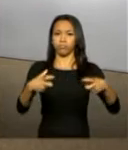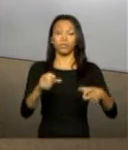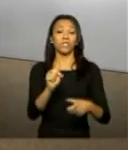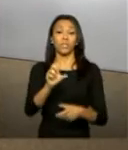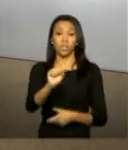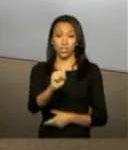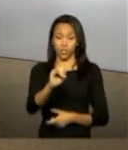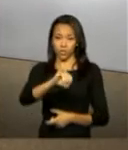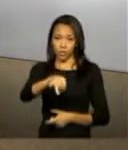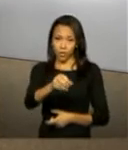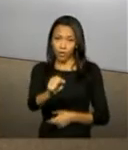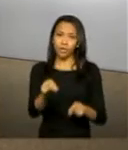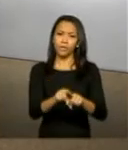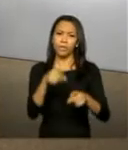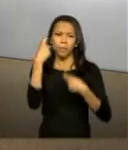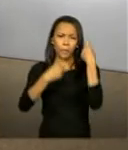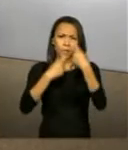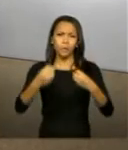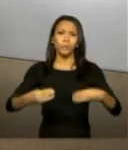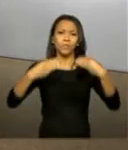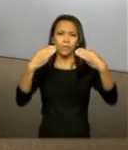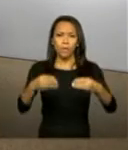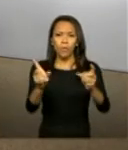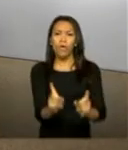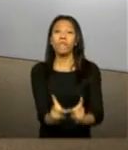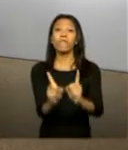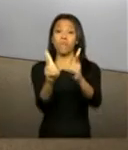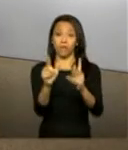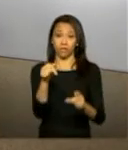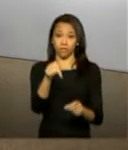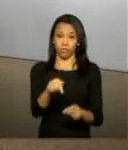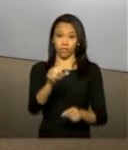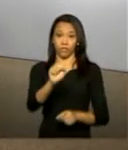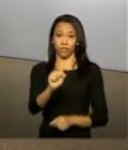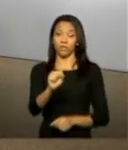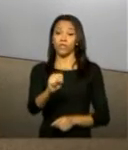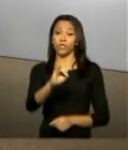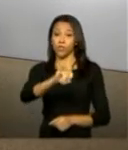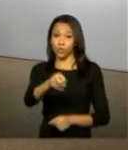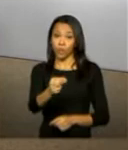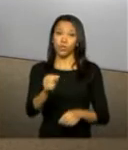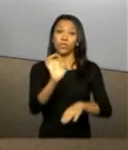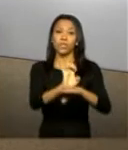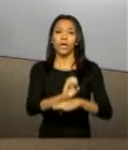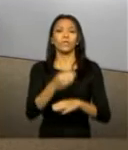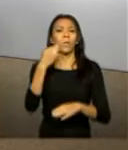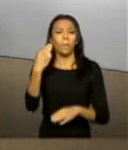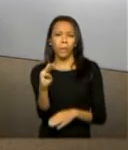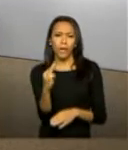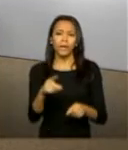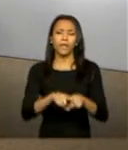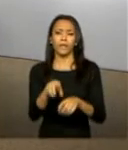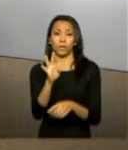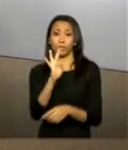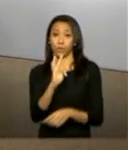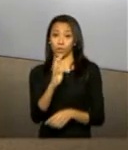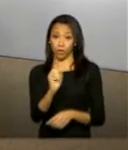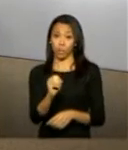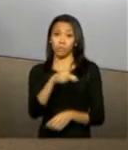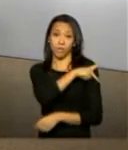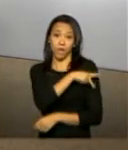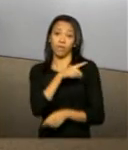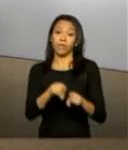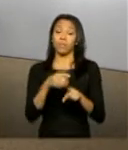a preocupação do Ministério com o escoamento do grão. Segundo ela, os estados do Maranhão, Tocantins, Piauí e Bahia